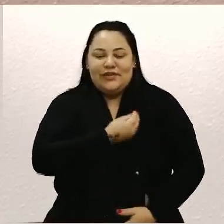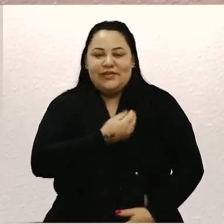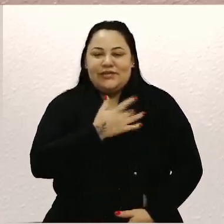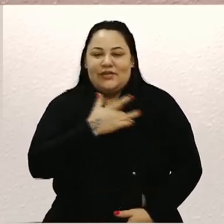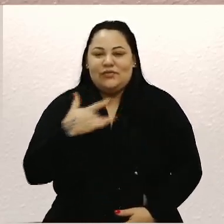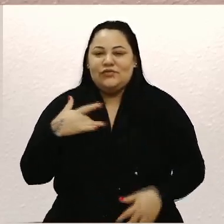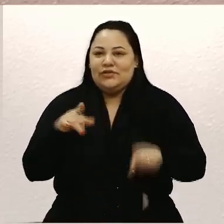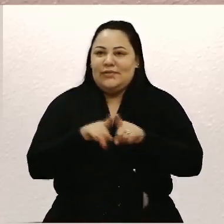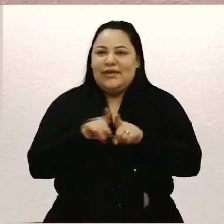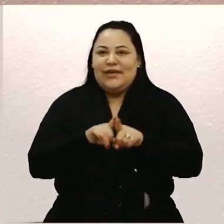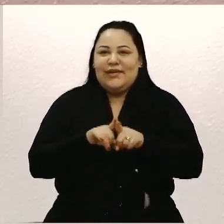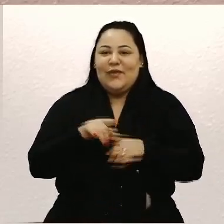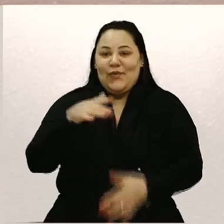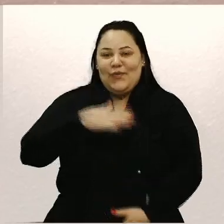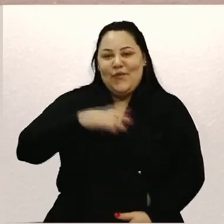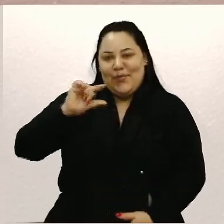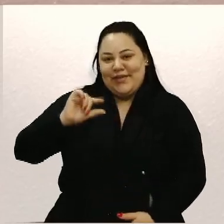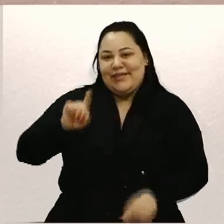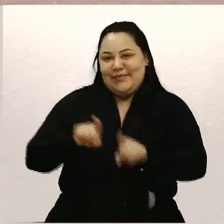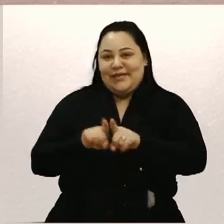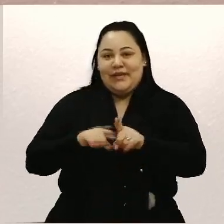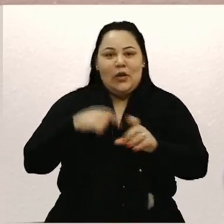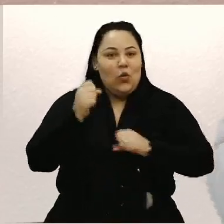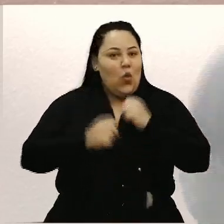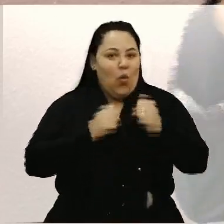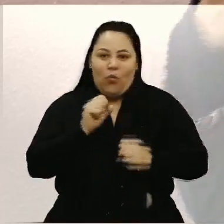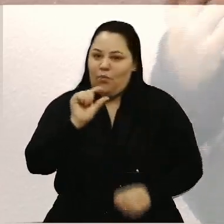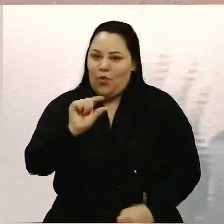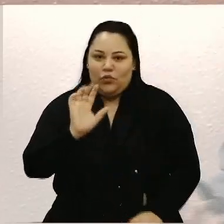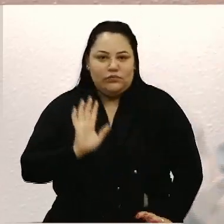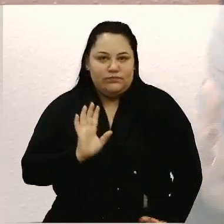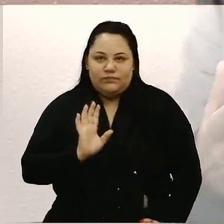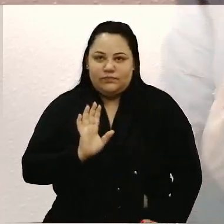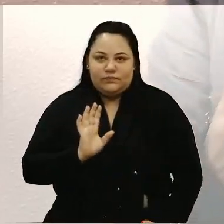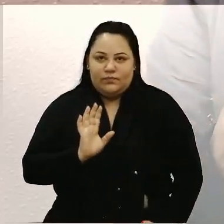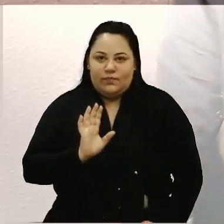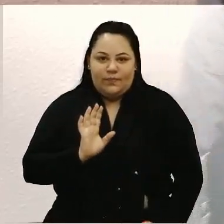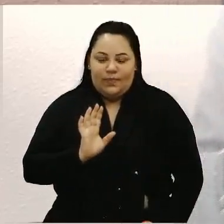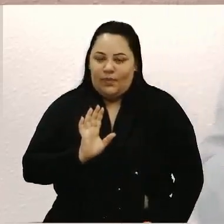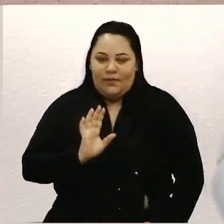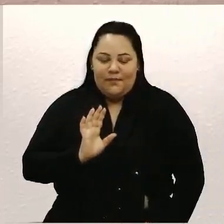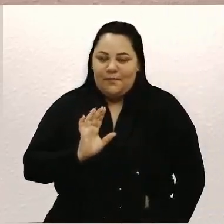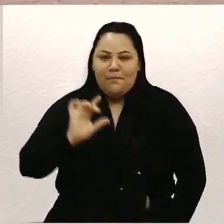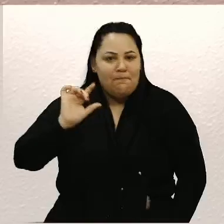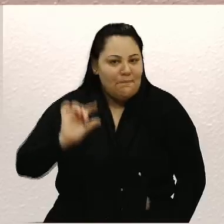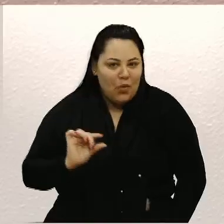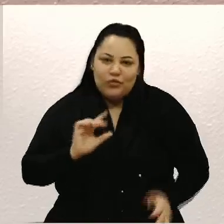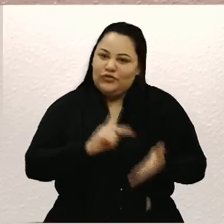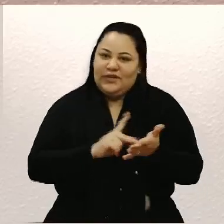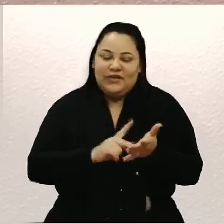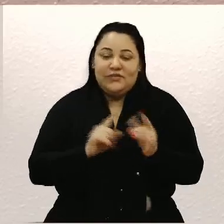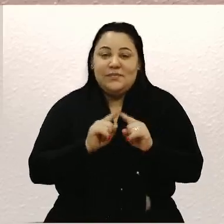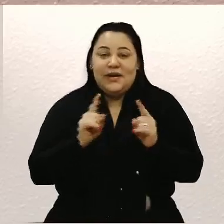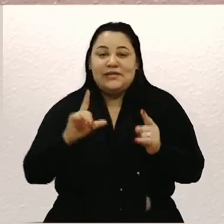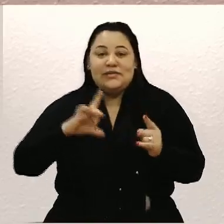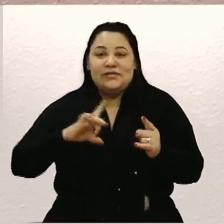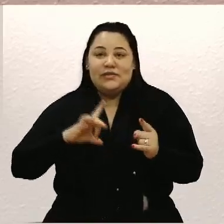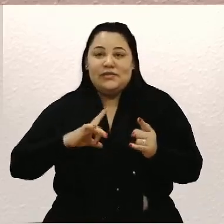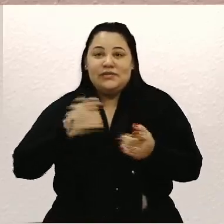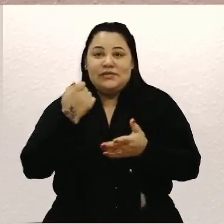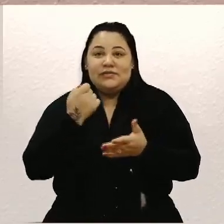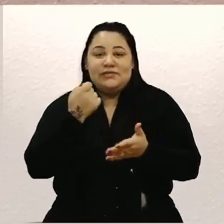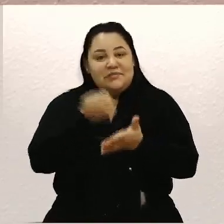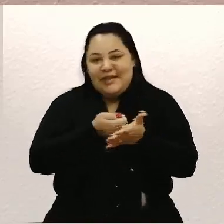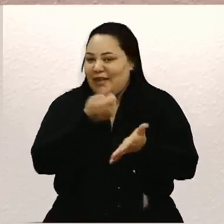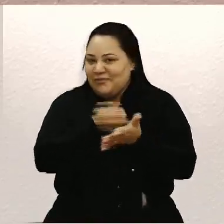pouco assim, eu corro muito pouco, muito menos do que eu gostaria, mas eu tenho sempre uma alegria tão grande,